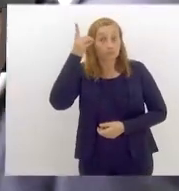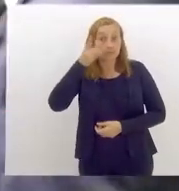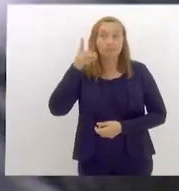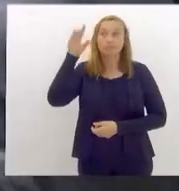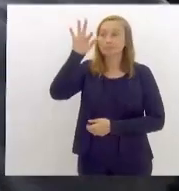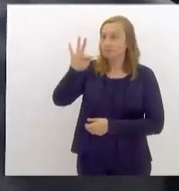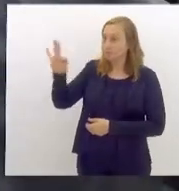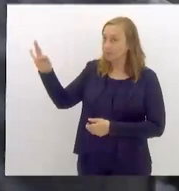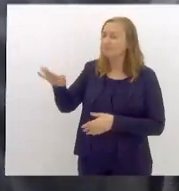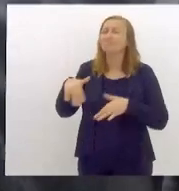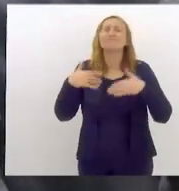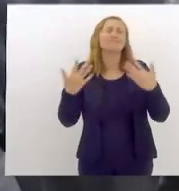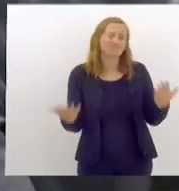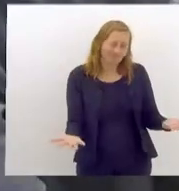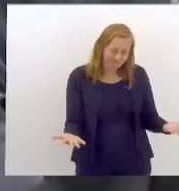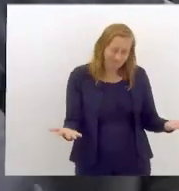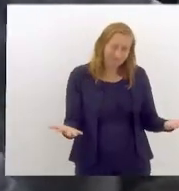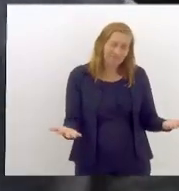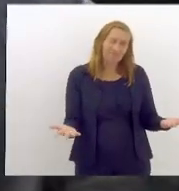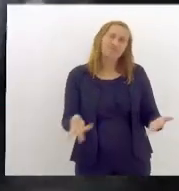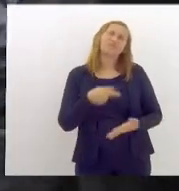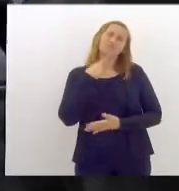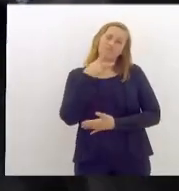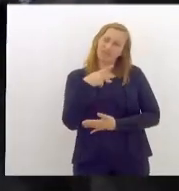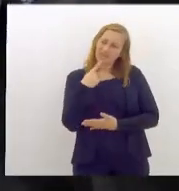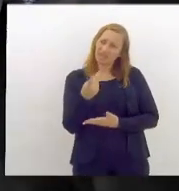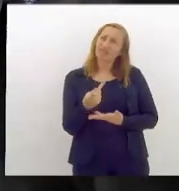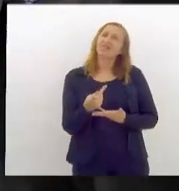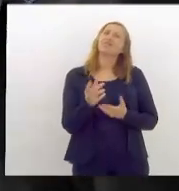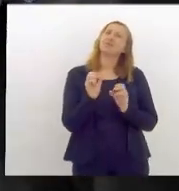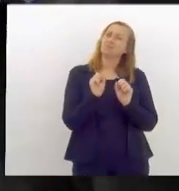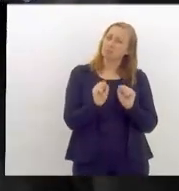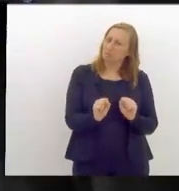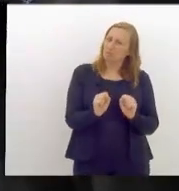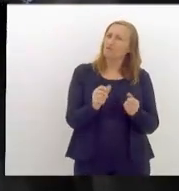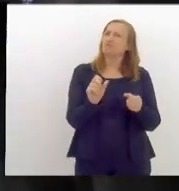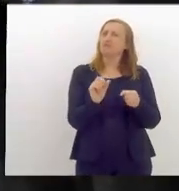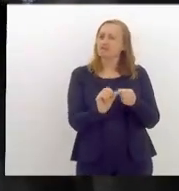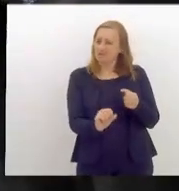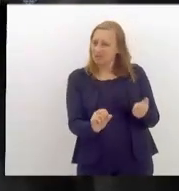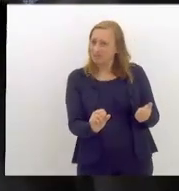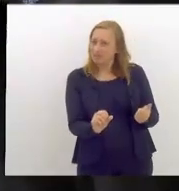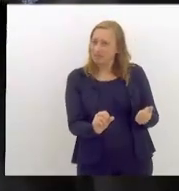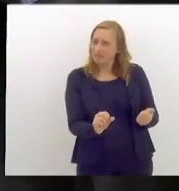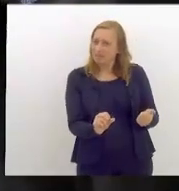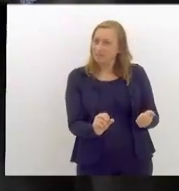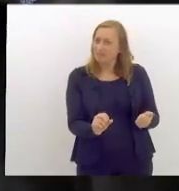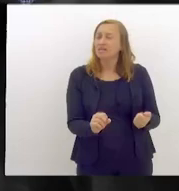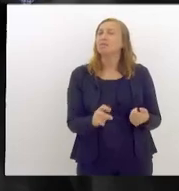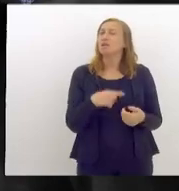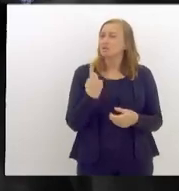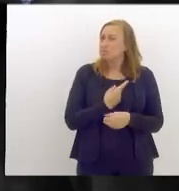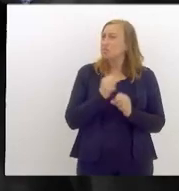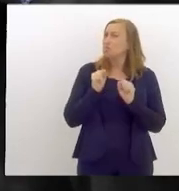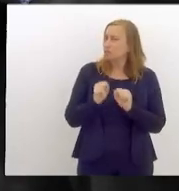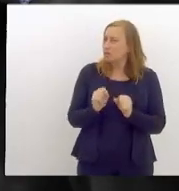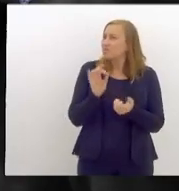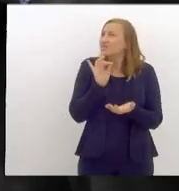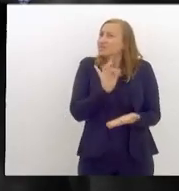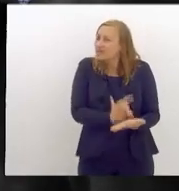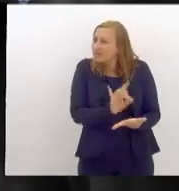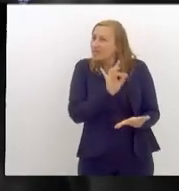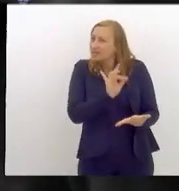federais Então vamos falar o que pode ser feito que está sendo feito para que a gente possa na